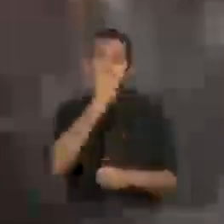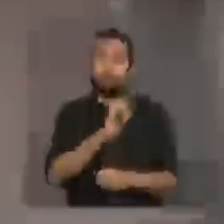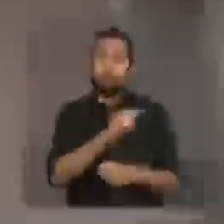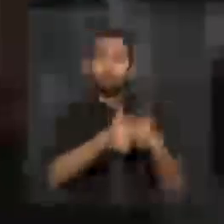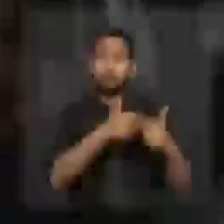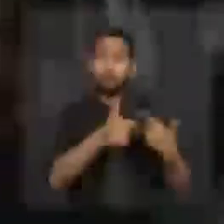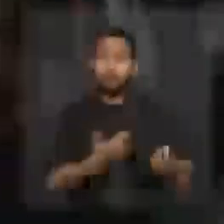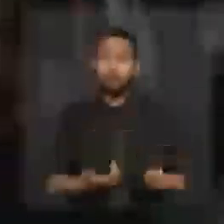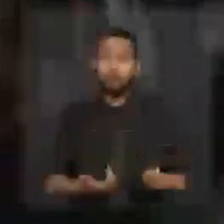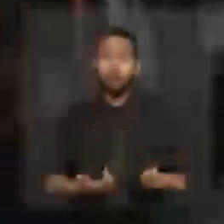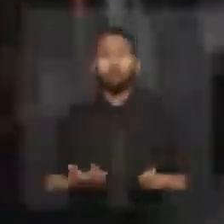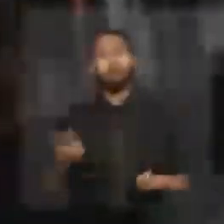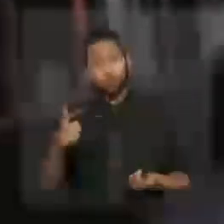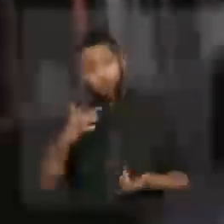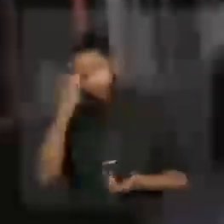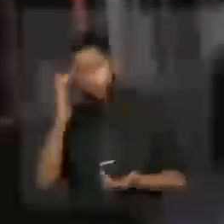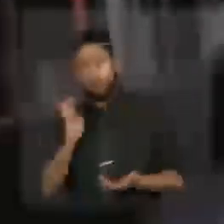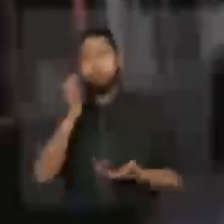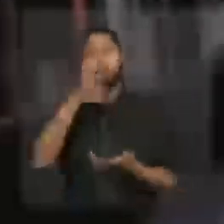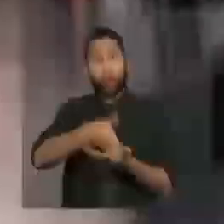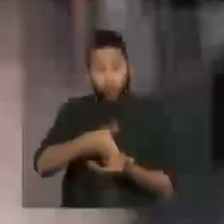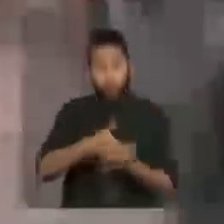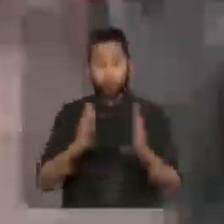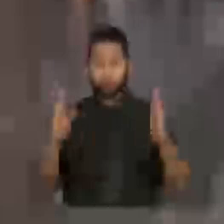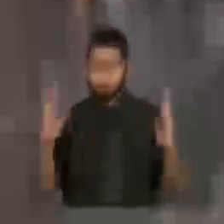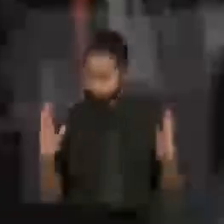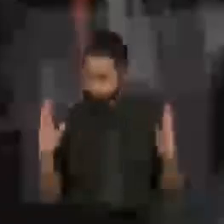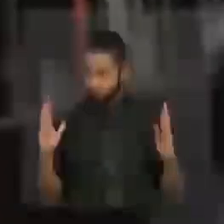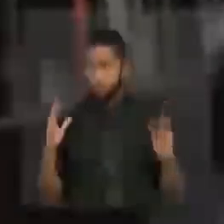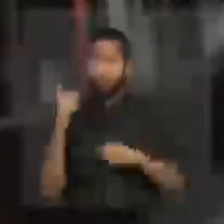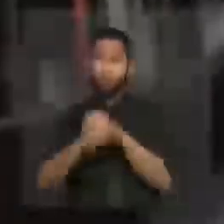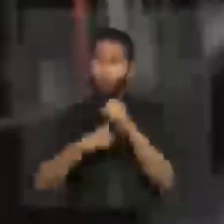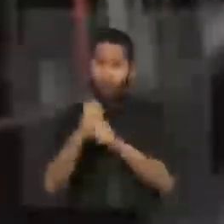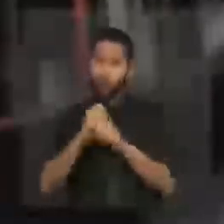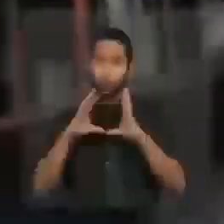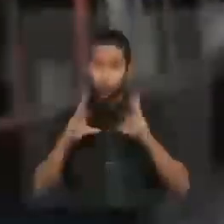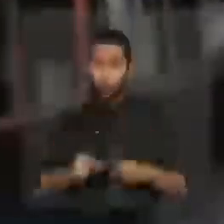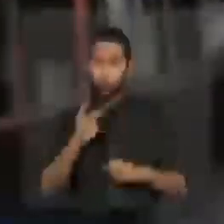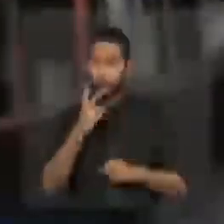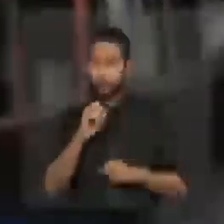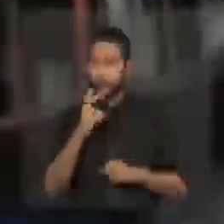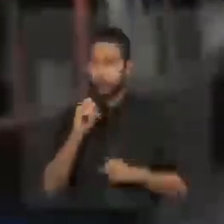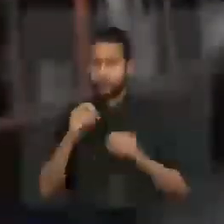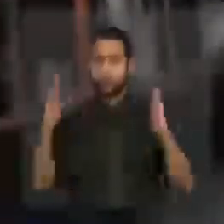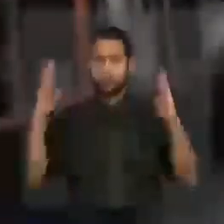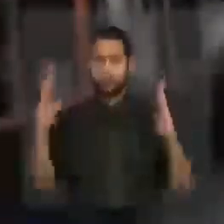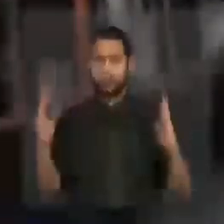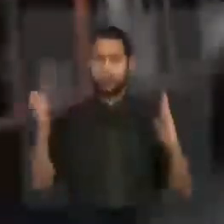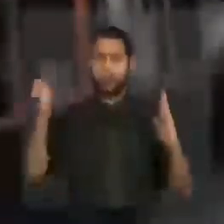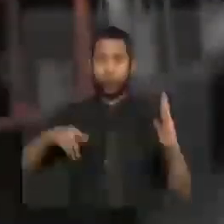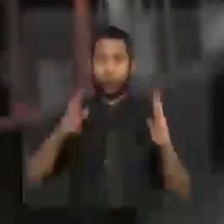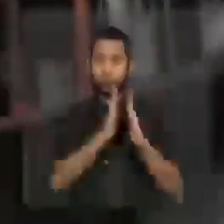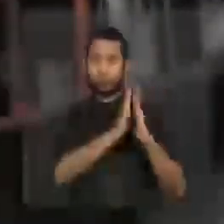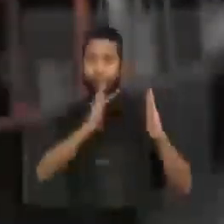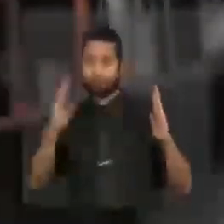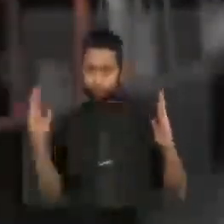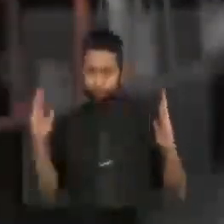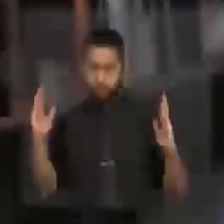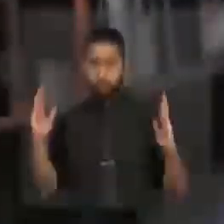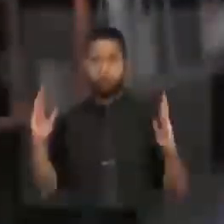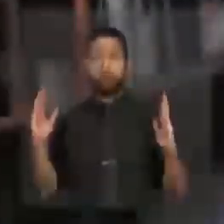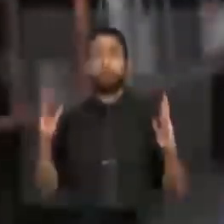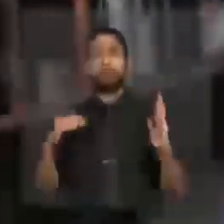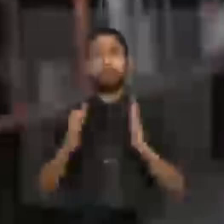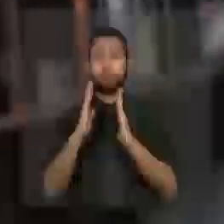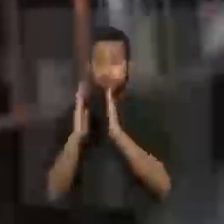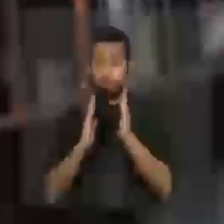né? É um benefício a ser concedido a todas as pessoas. Não vamos devolver o dinheiro para todas elas, mas algumas não terão essa possibilidade, né? De usar isso